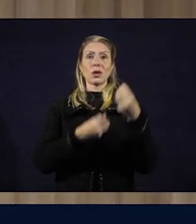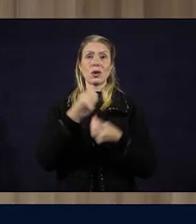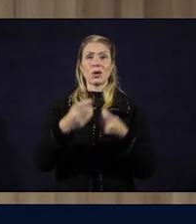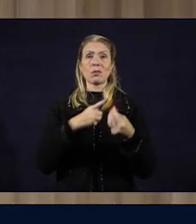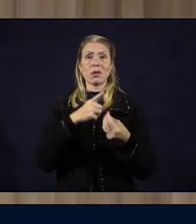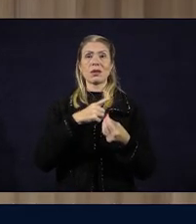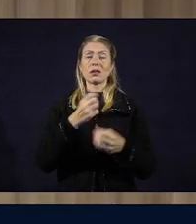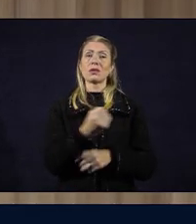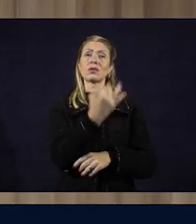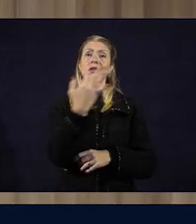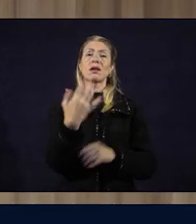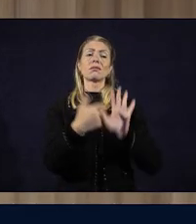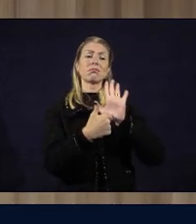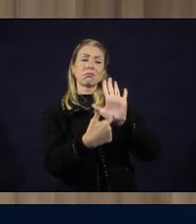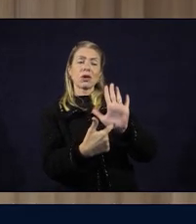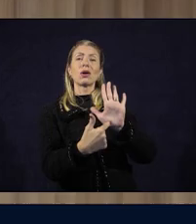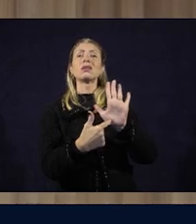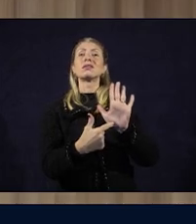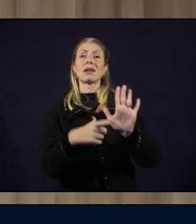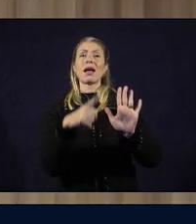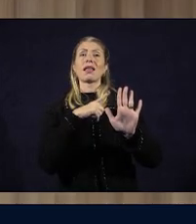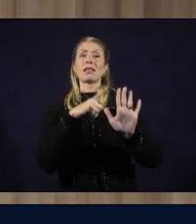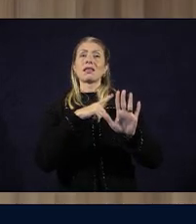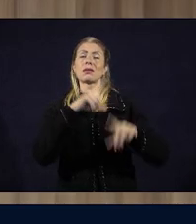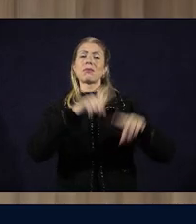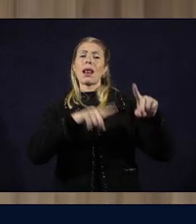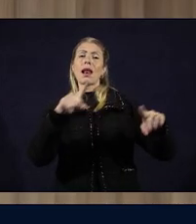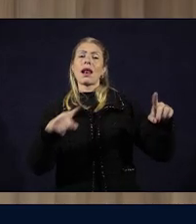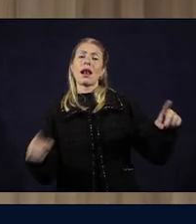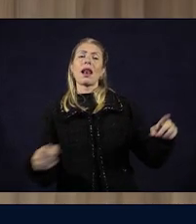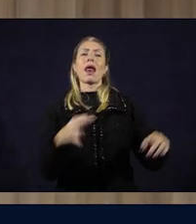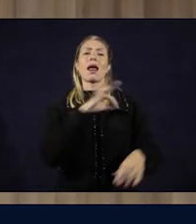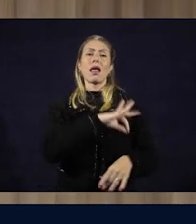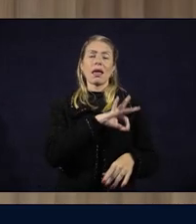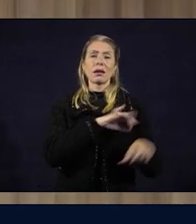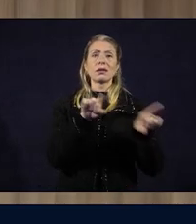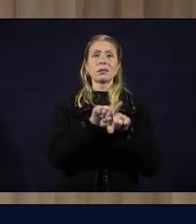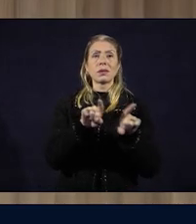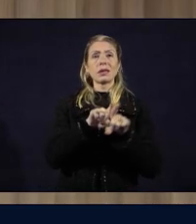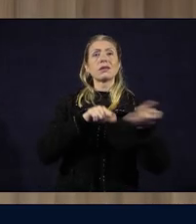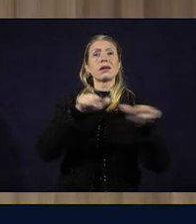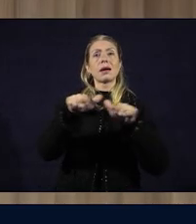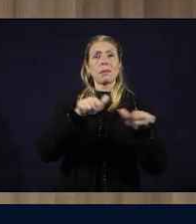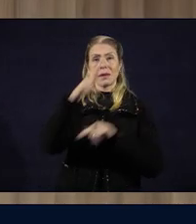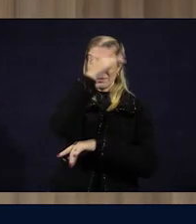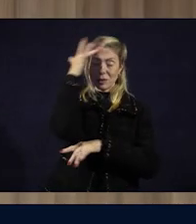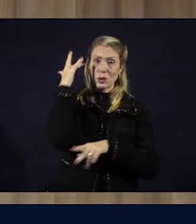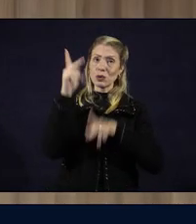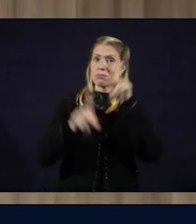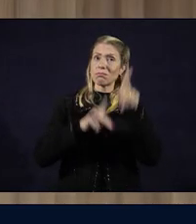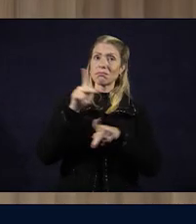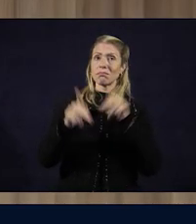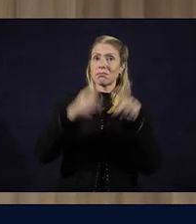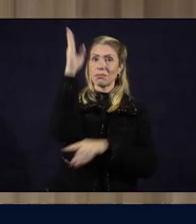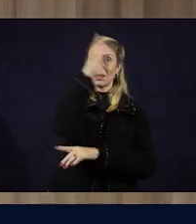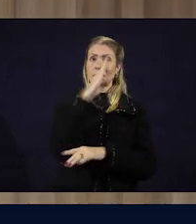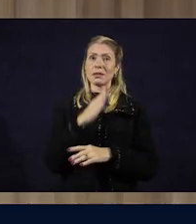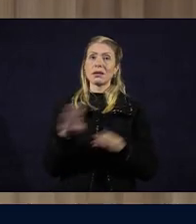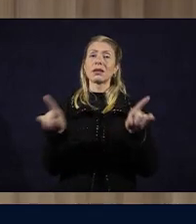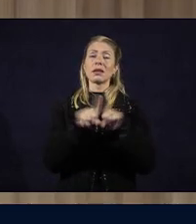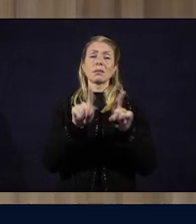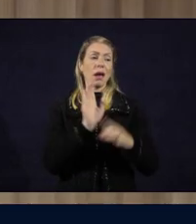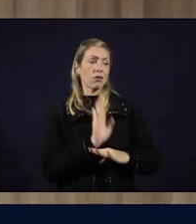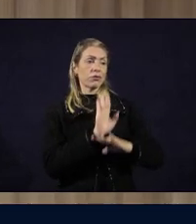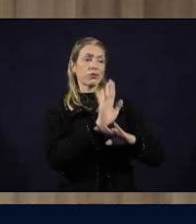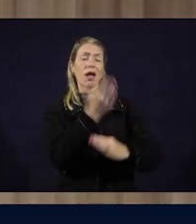os números dizem por si só gera tanta renda e trabalho para o brasileiro além de ajudar Alimentar o mundo